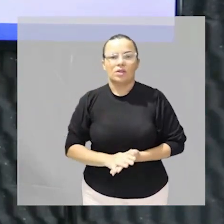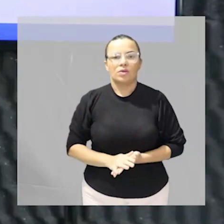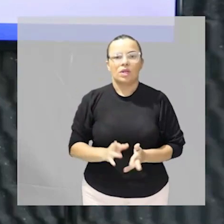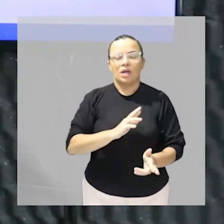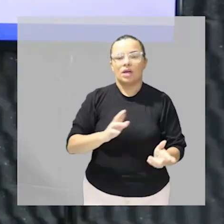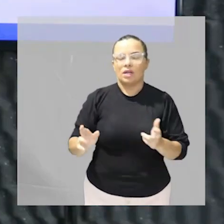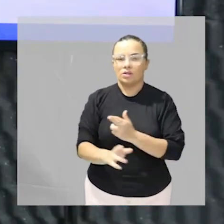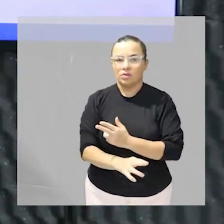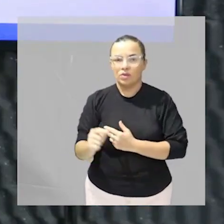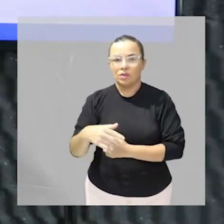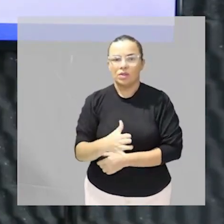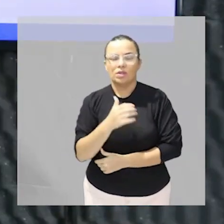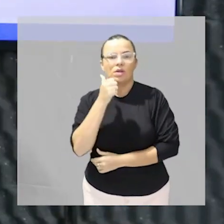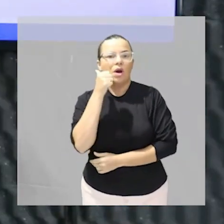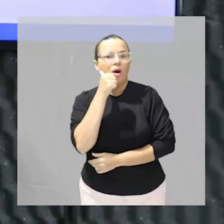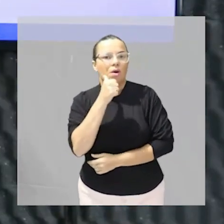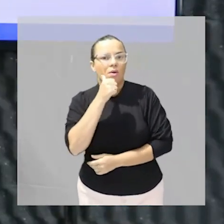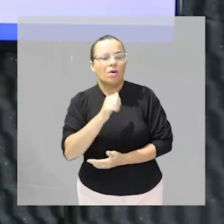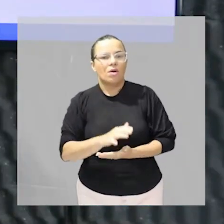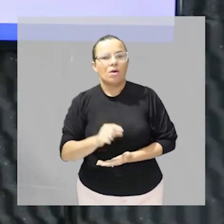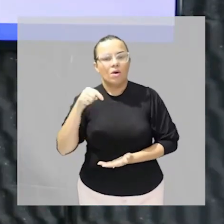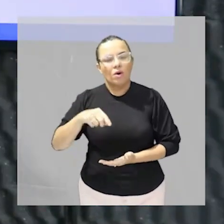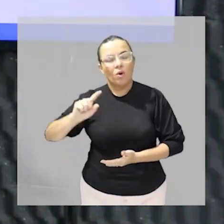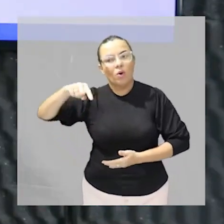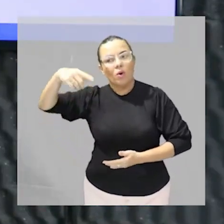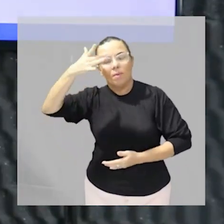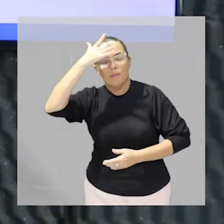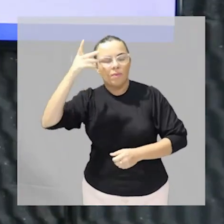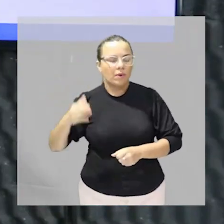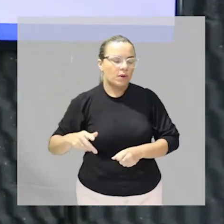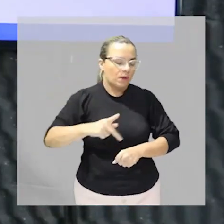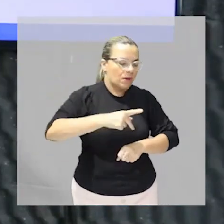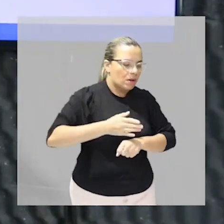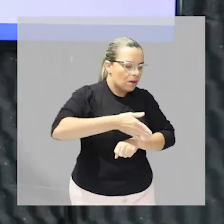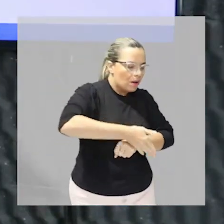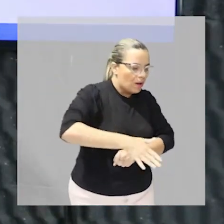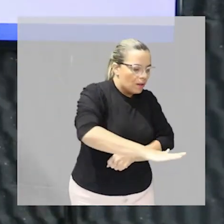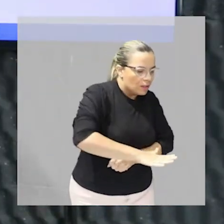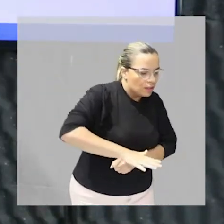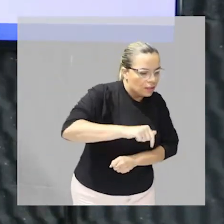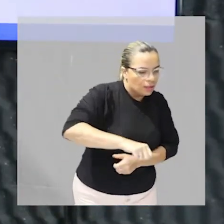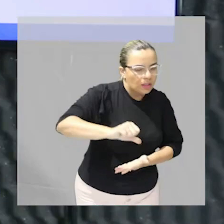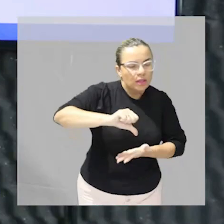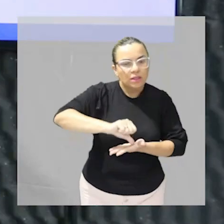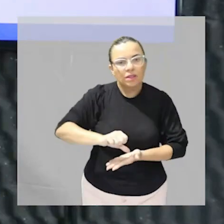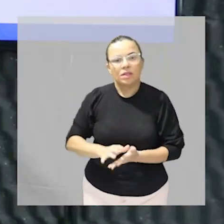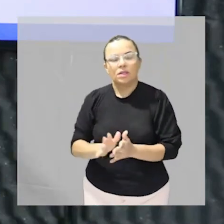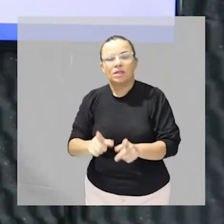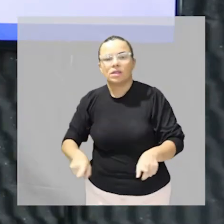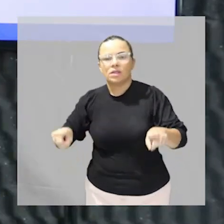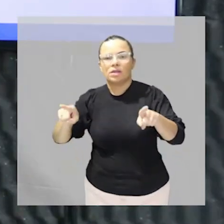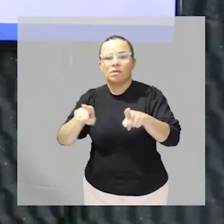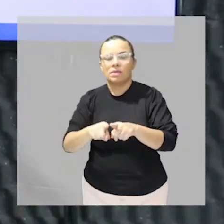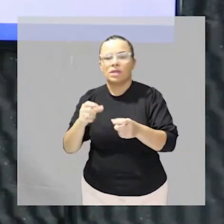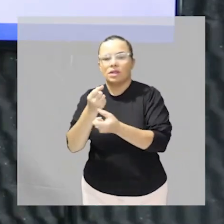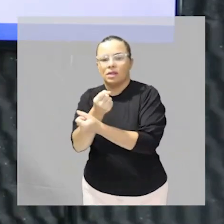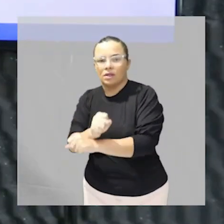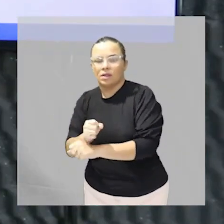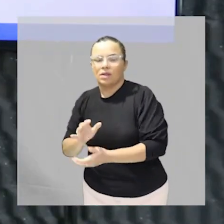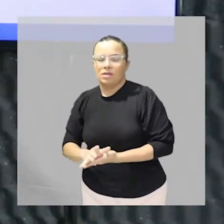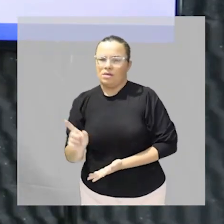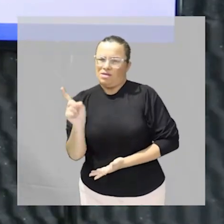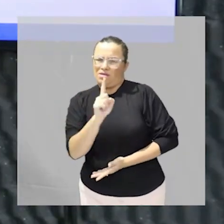não envolve metecos, estrangeiros e nem tampouco escravos. Mas ele não fala do tempo do